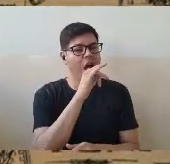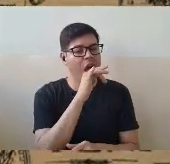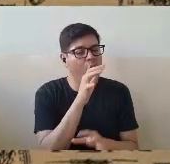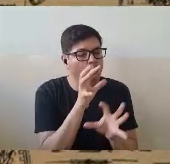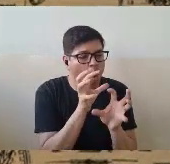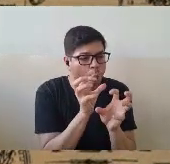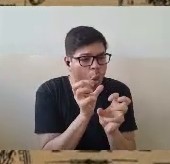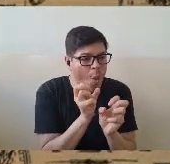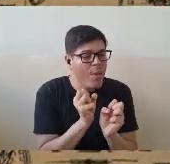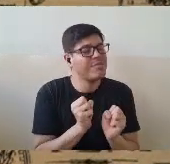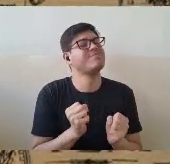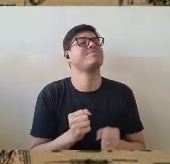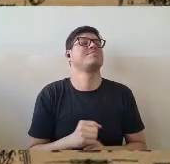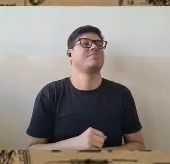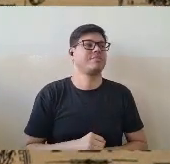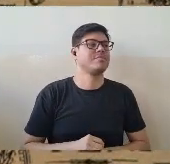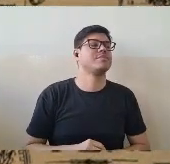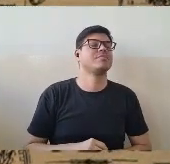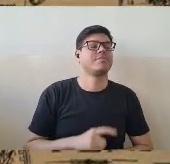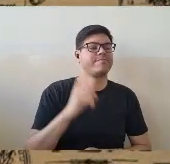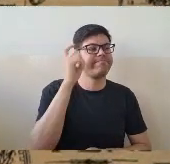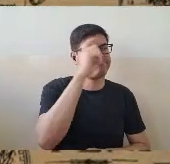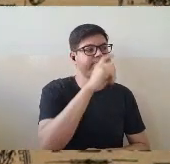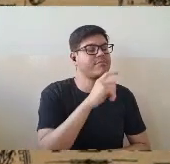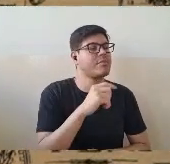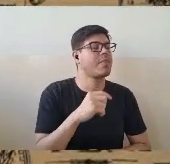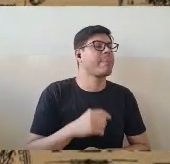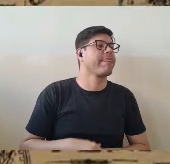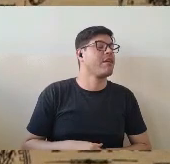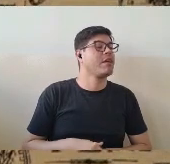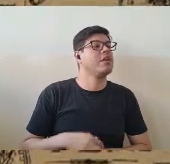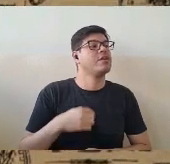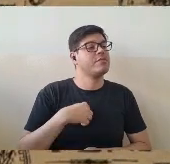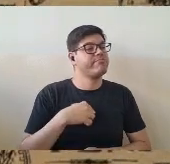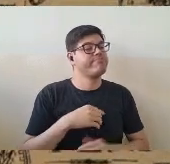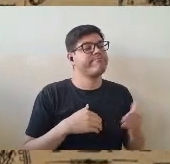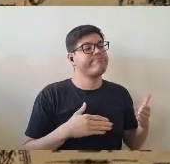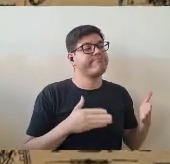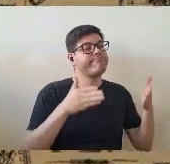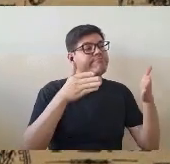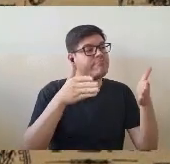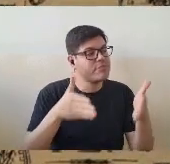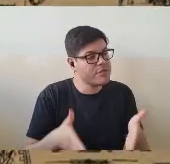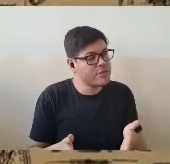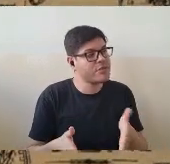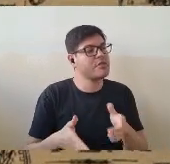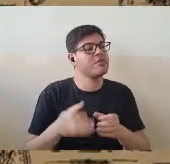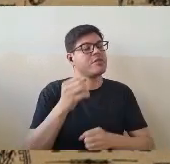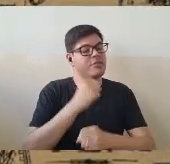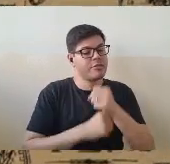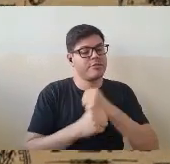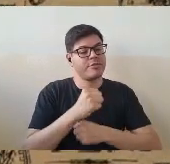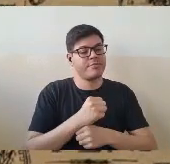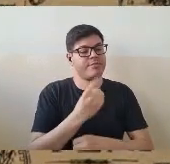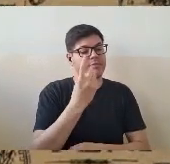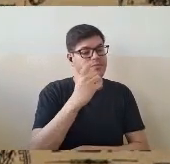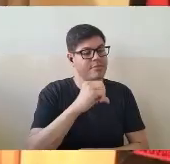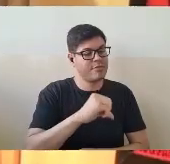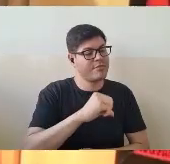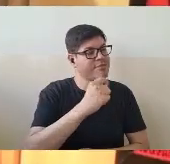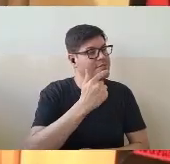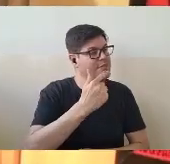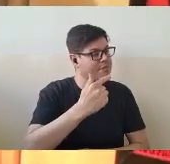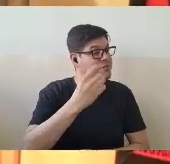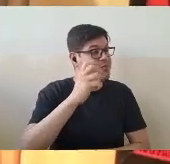dia 11 de fevereiro de 75. 75. Que coisa, hein? Bom, essa parte é a